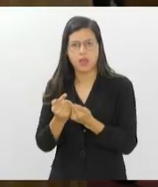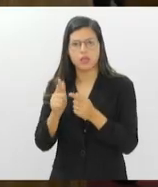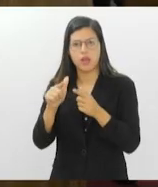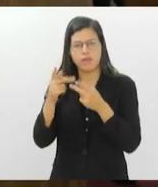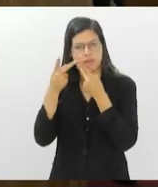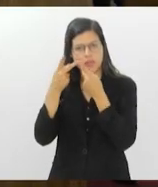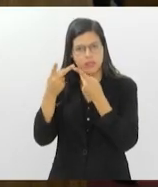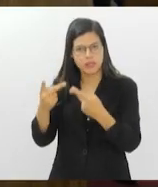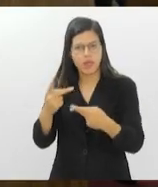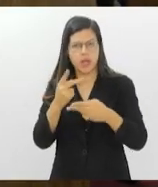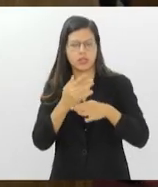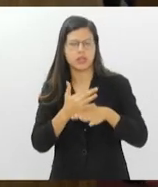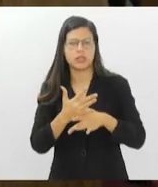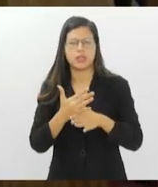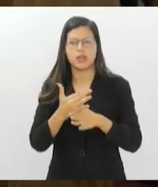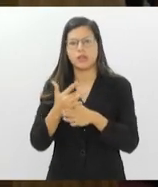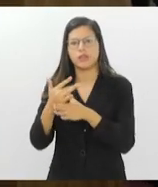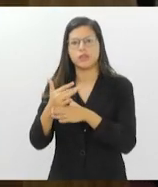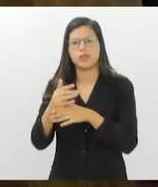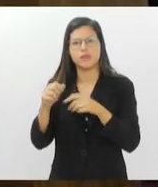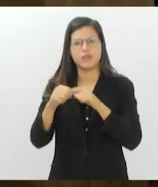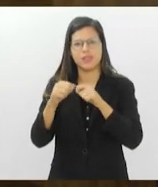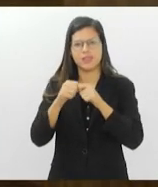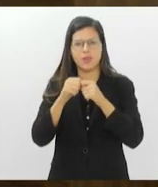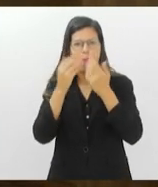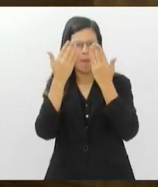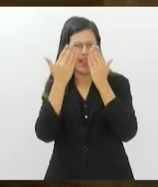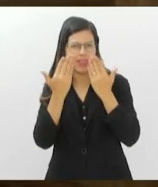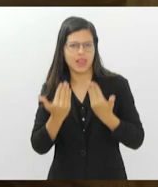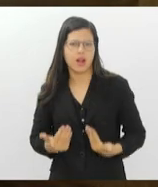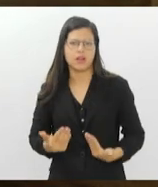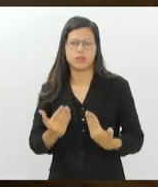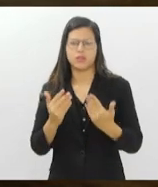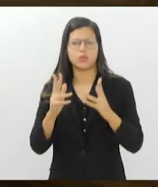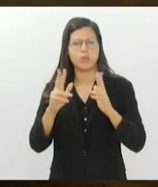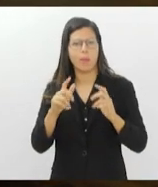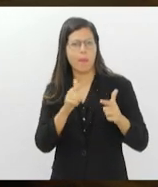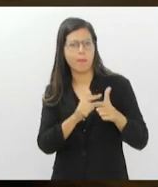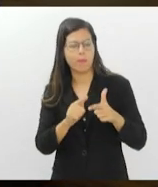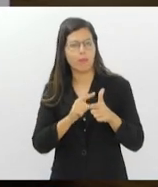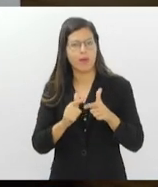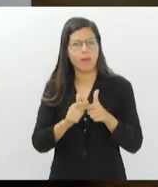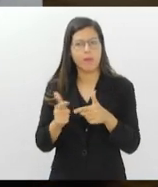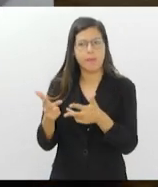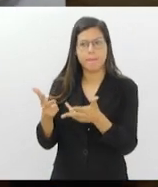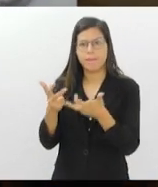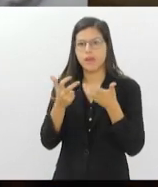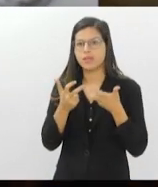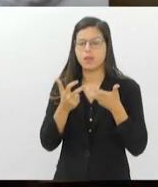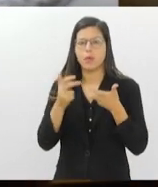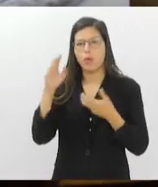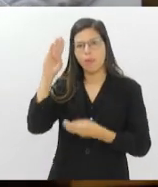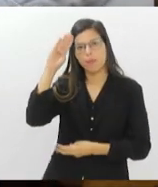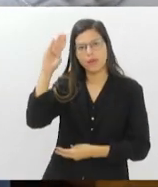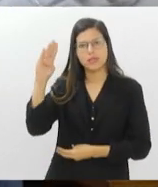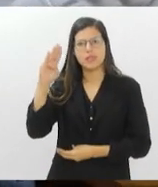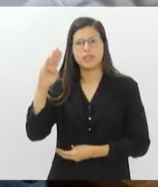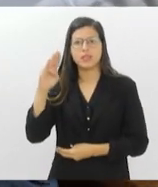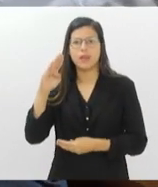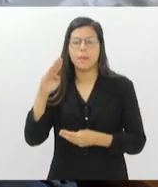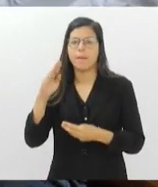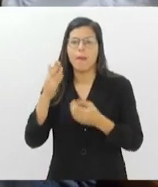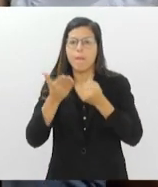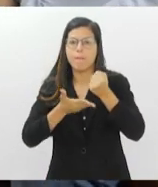municípios para realizar uma espécie de mapeamento sobre a problemática e ver de perto quais são os principais gargalos para